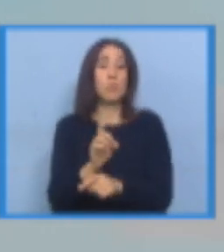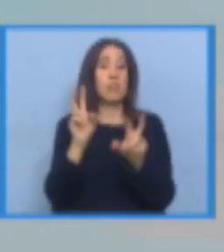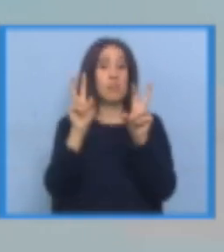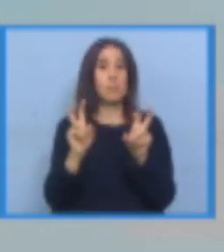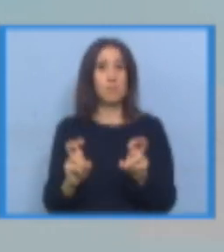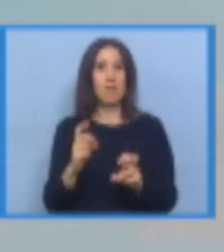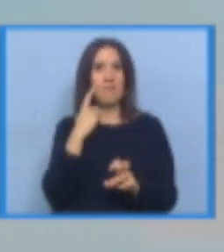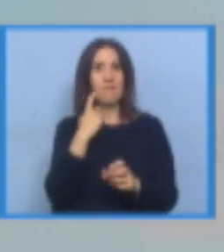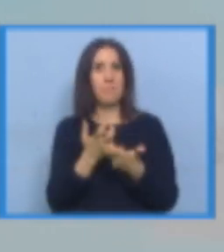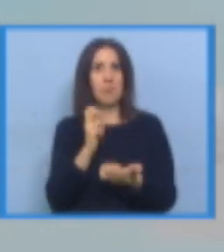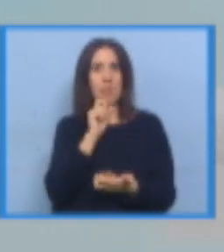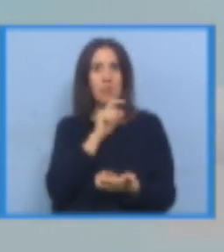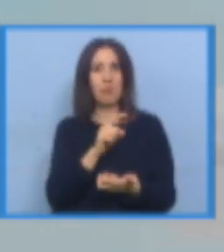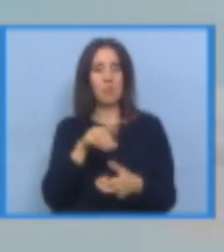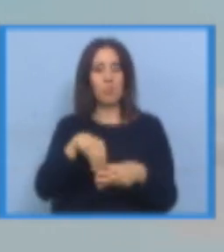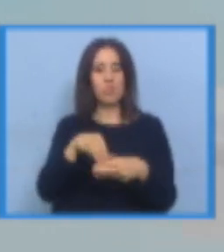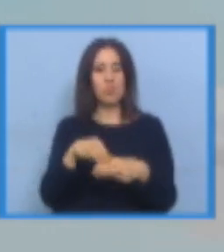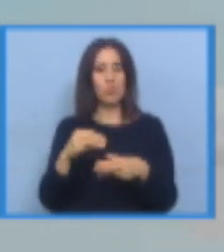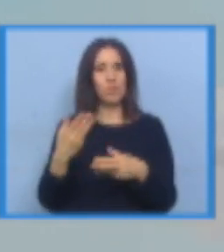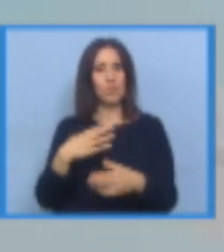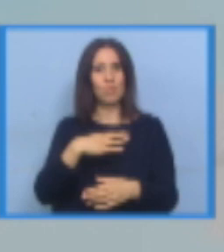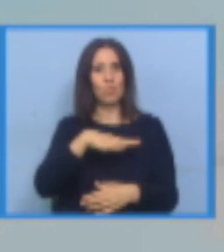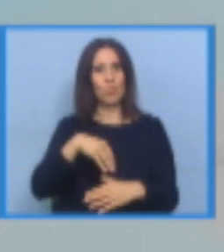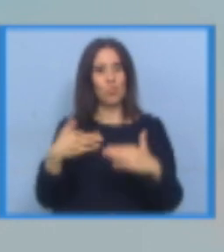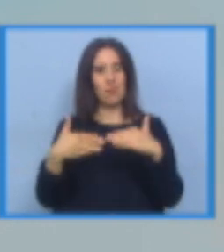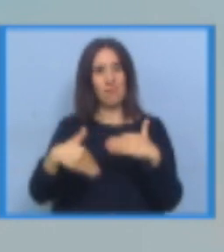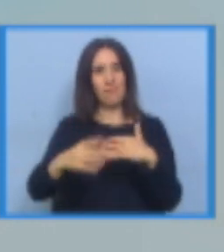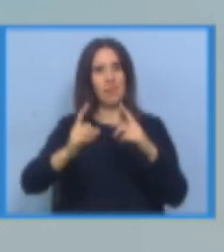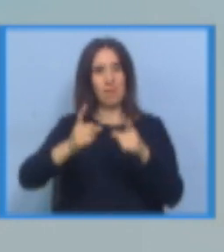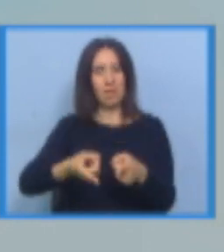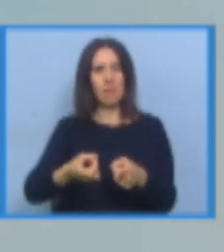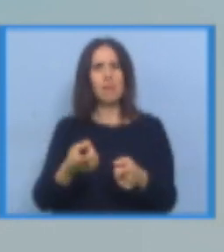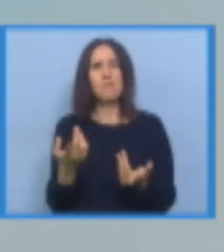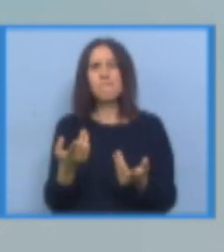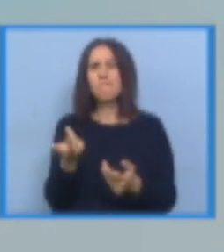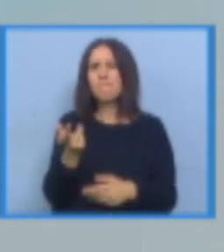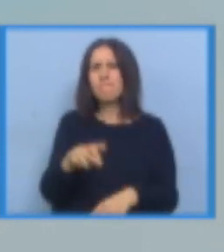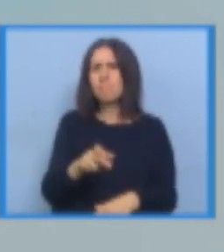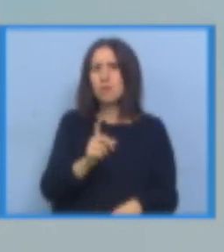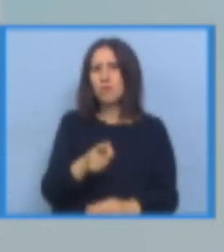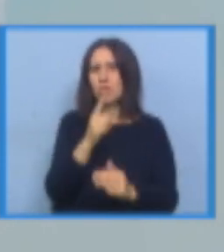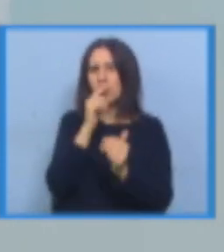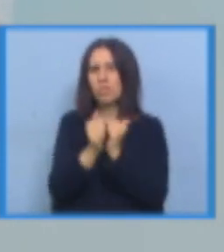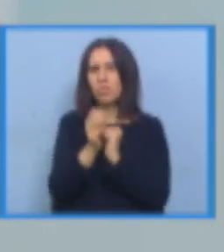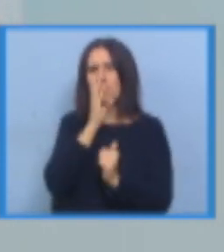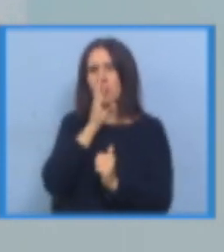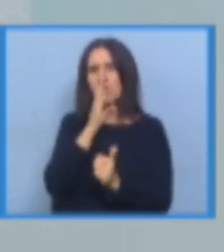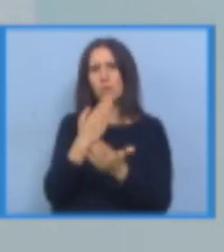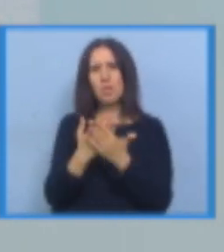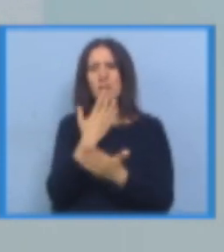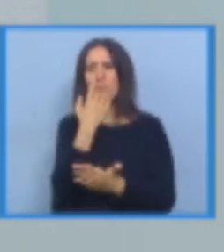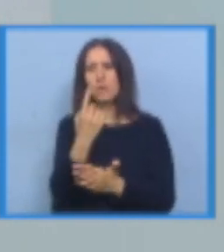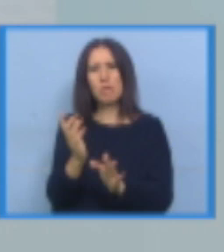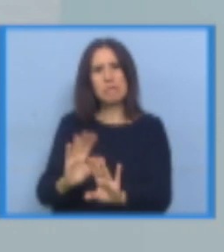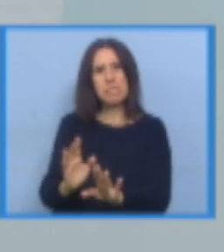que creio que se podem acentuar no contexto do início do Mundial. Que ocasião é a prática desportiva para combater o